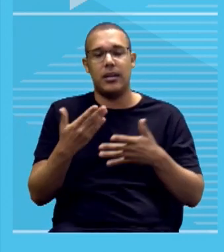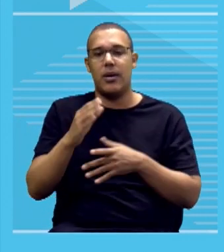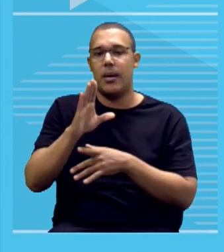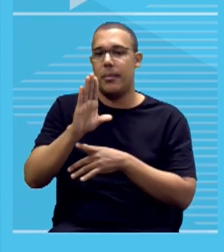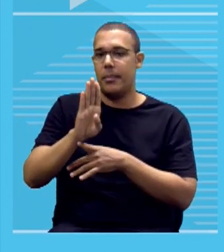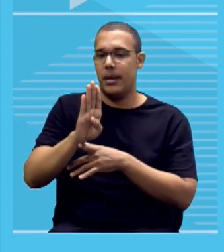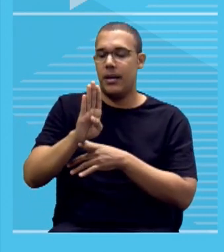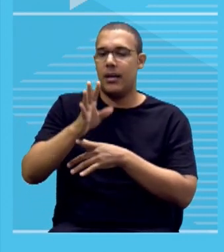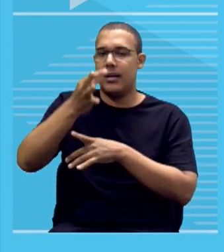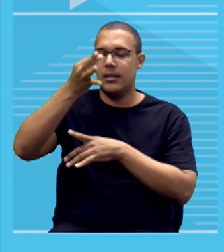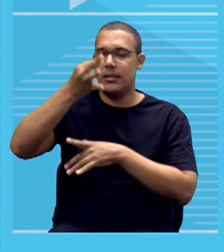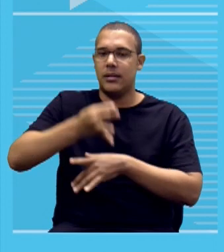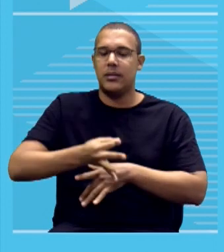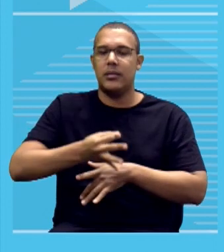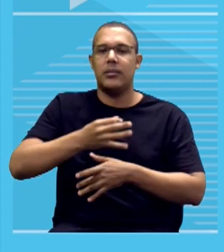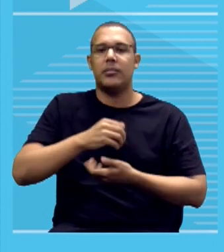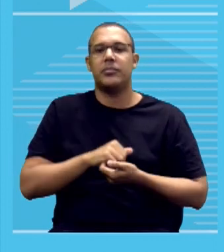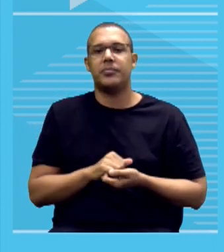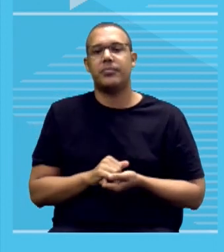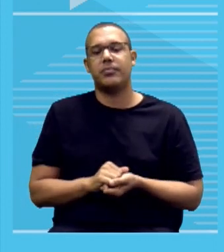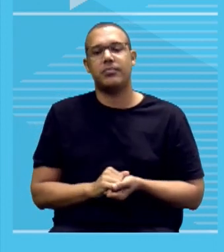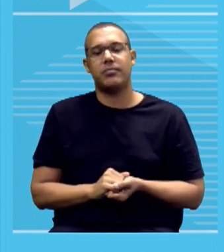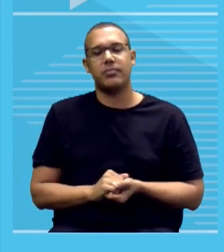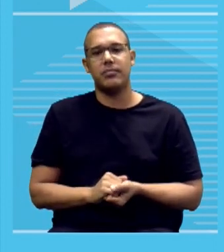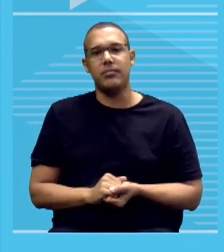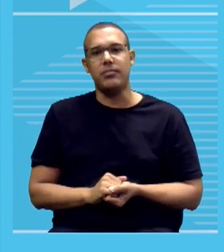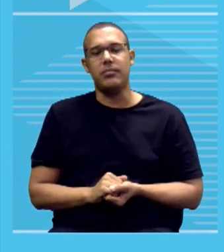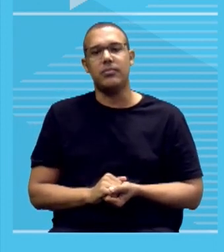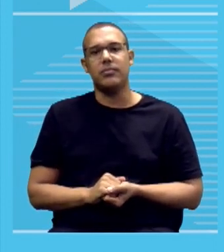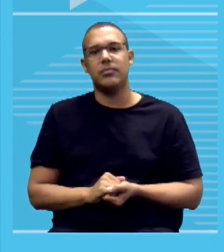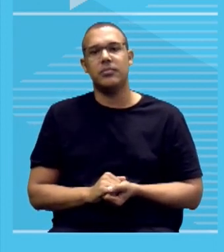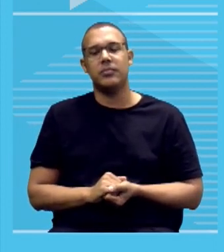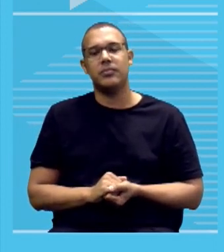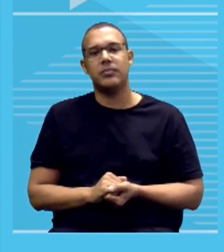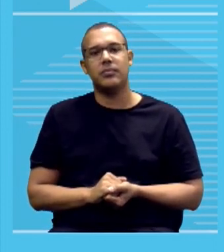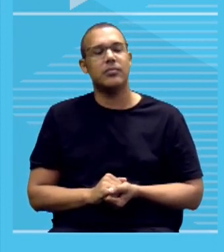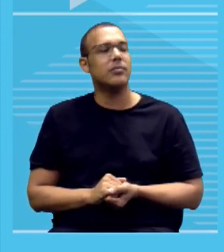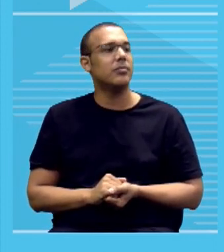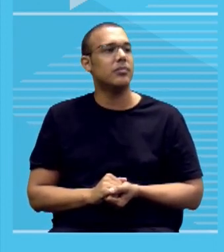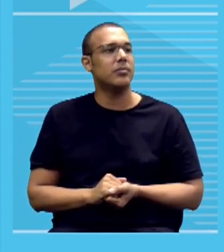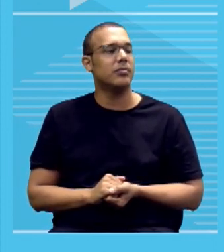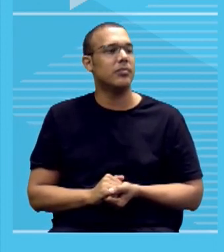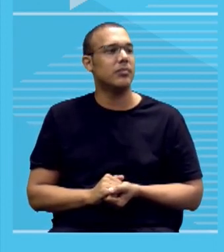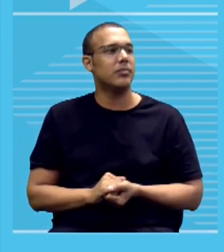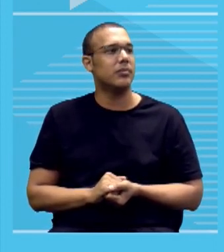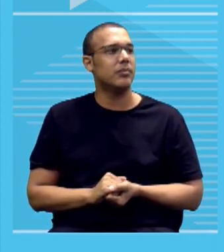como verdadeira aí, para não deixar nenhuma dúvida. Bacana?